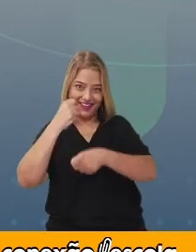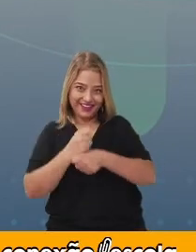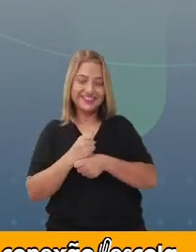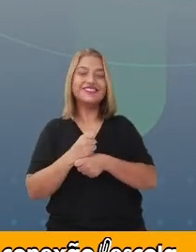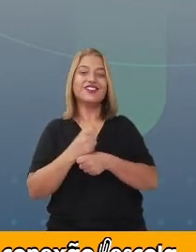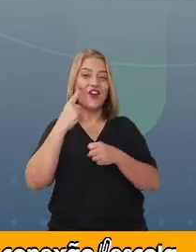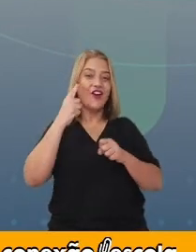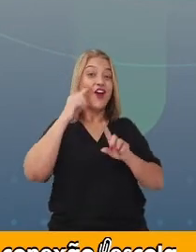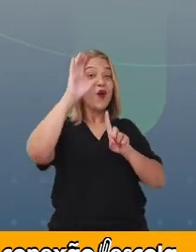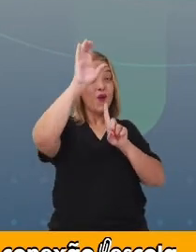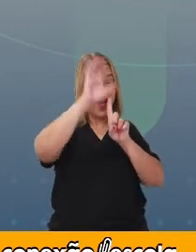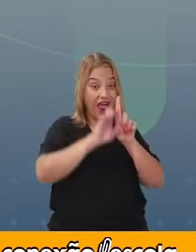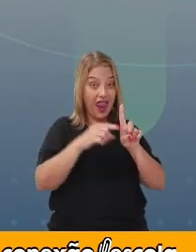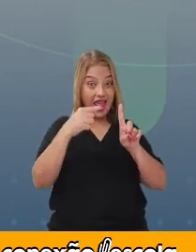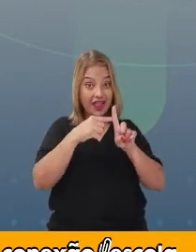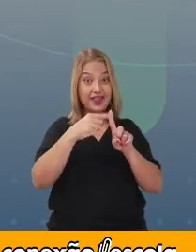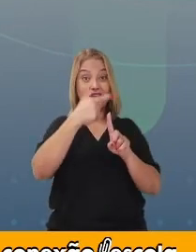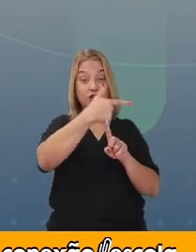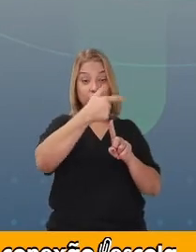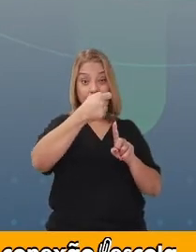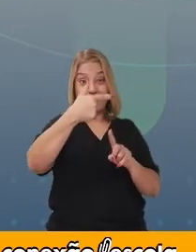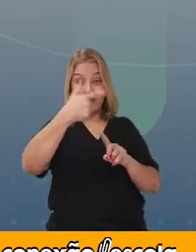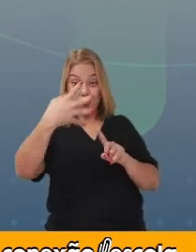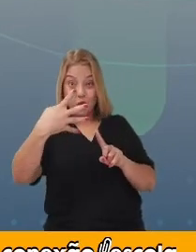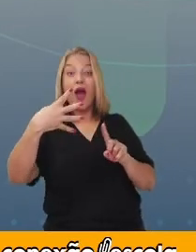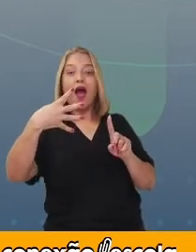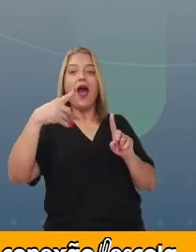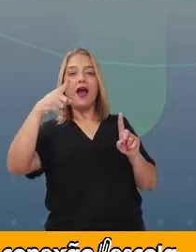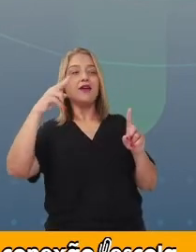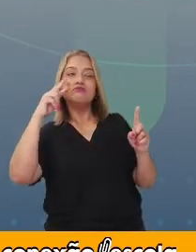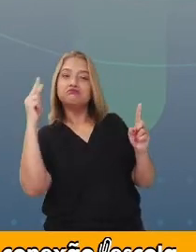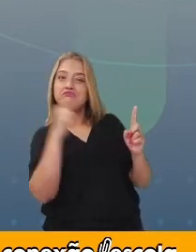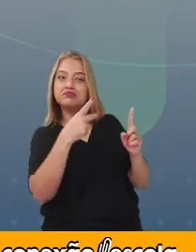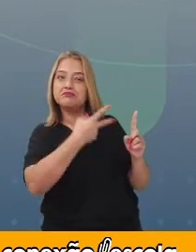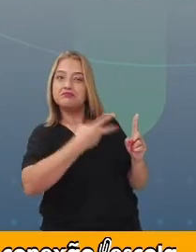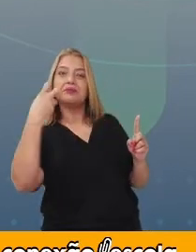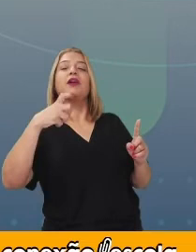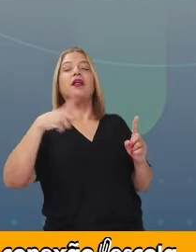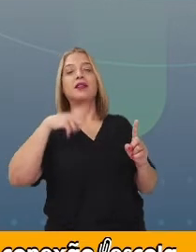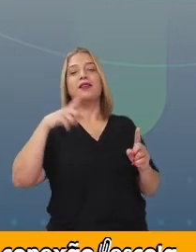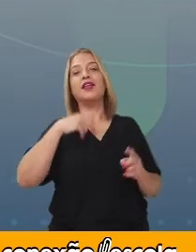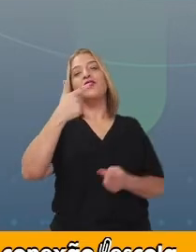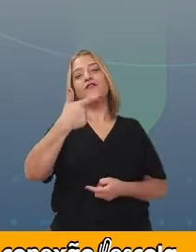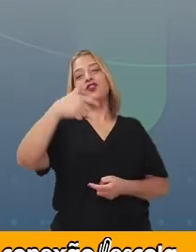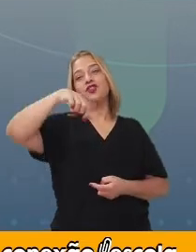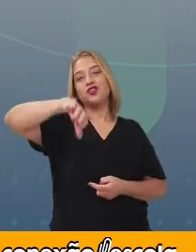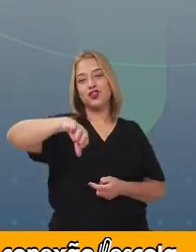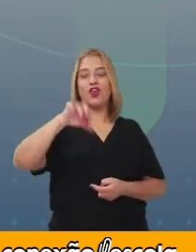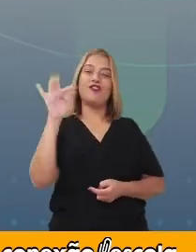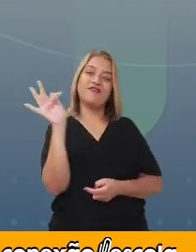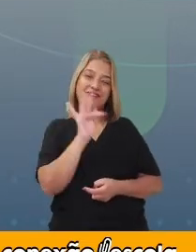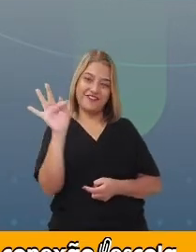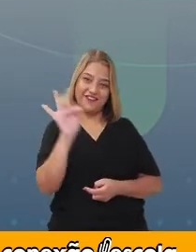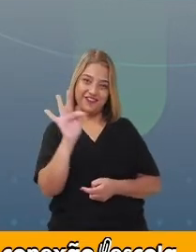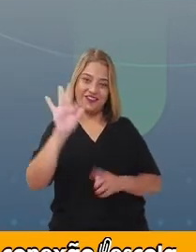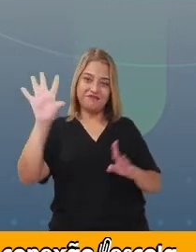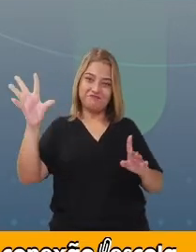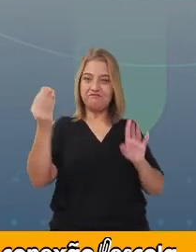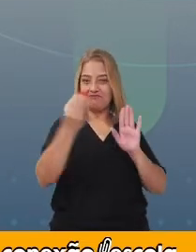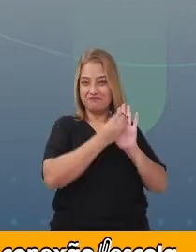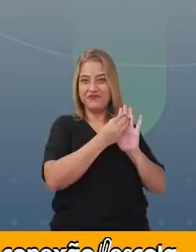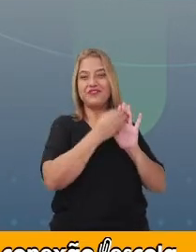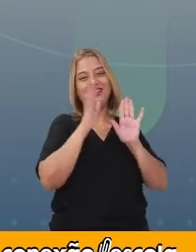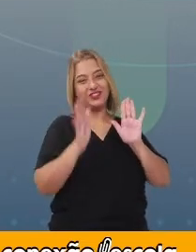no calendário de 2024, se vocês observarem, já tem o dia 29